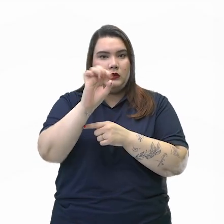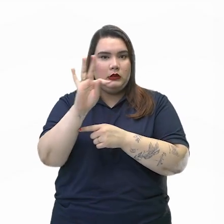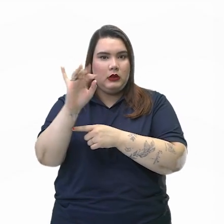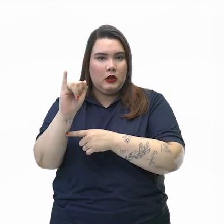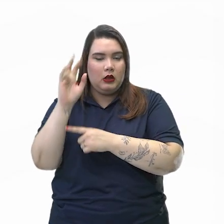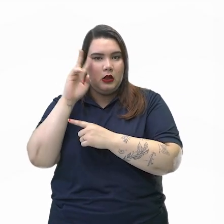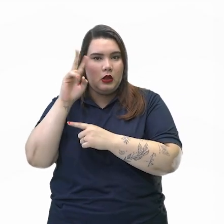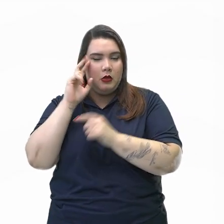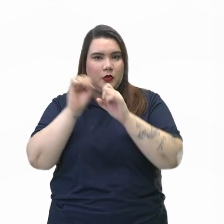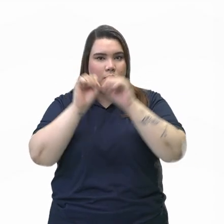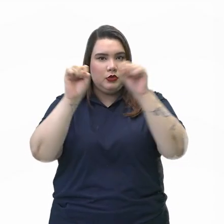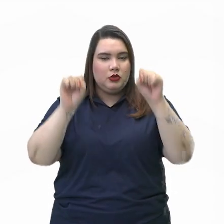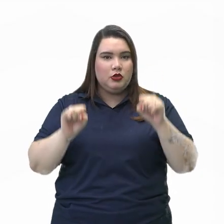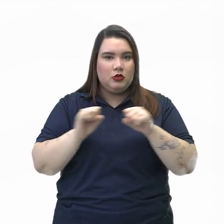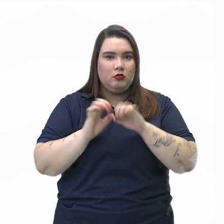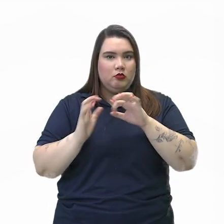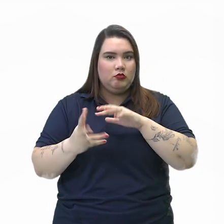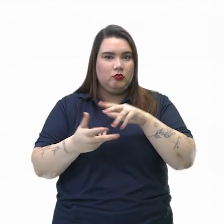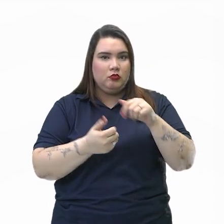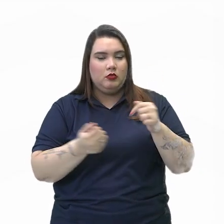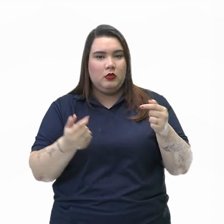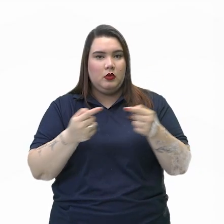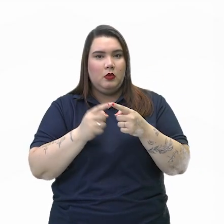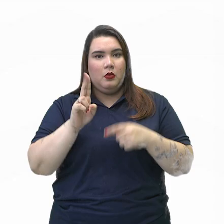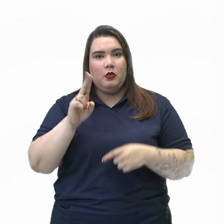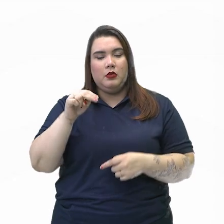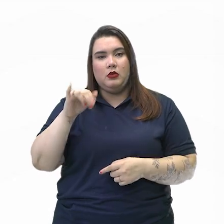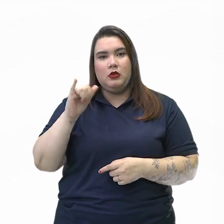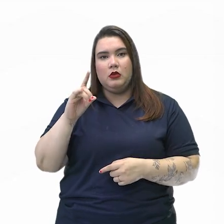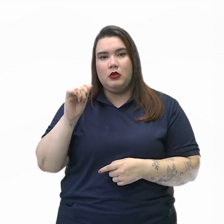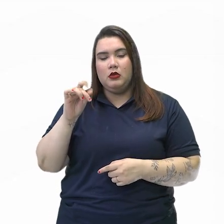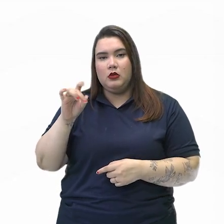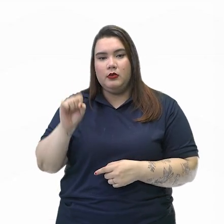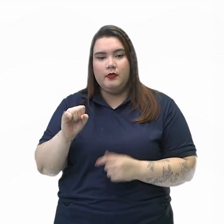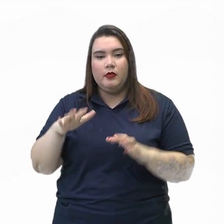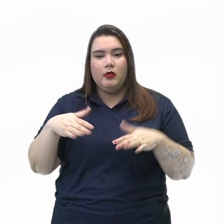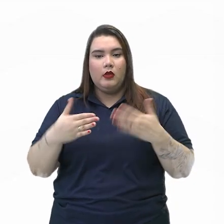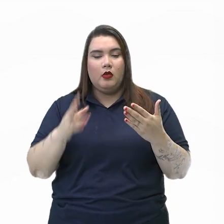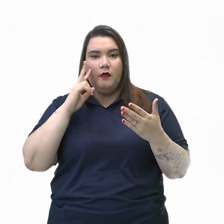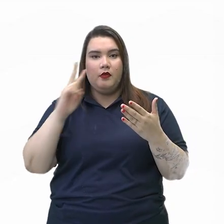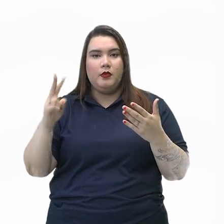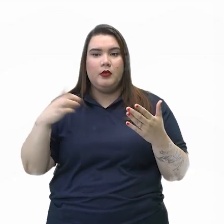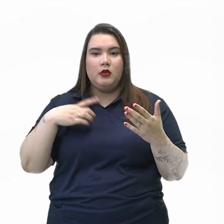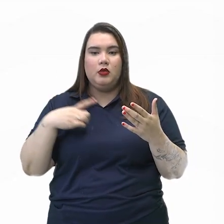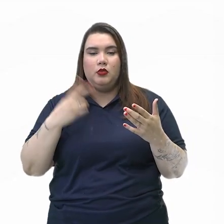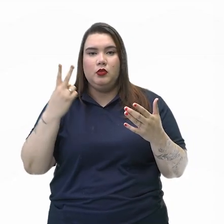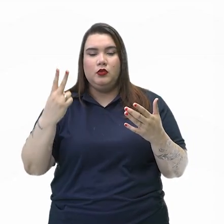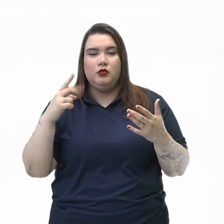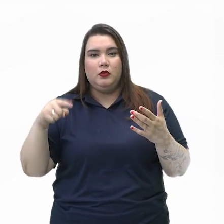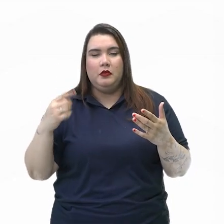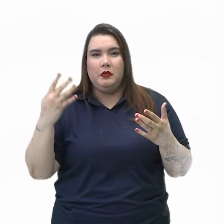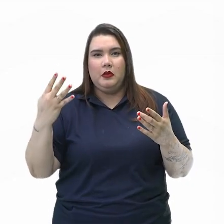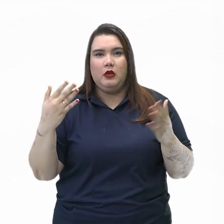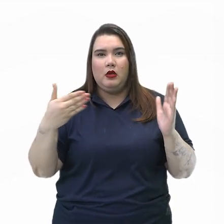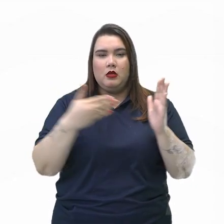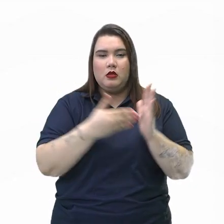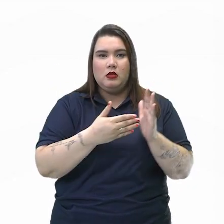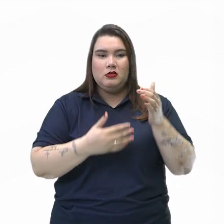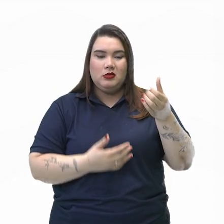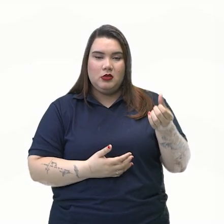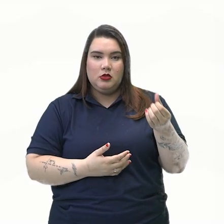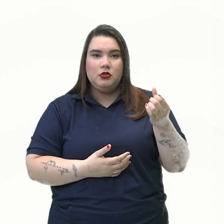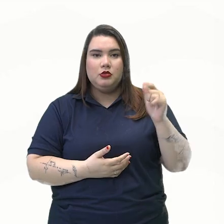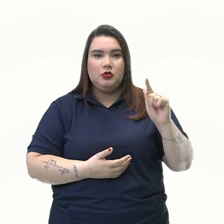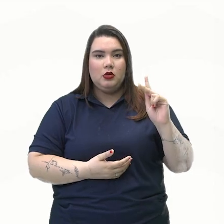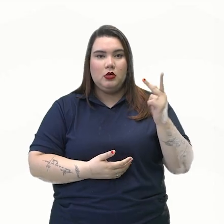você tem, olha, que as faixas de frequência, elas variam de 2,4 até 6 GHz.